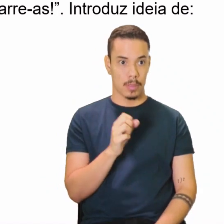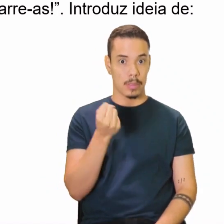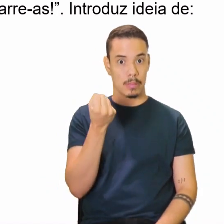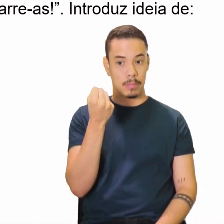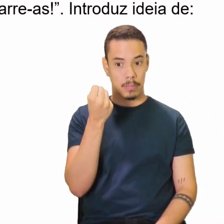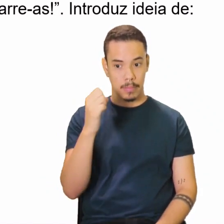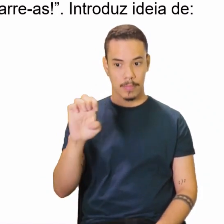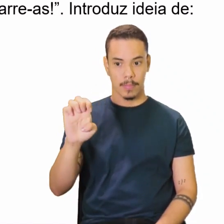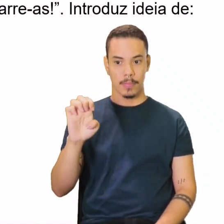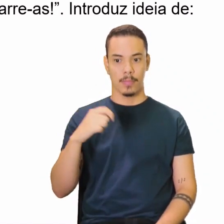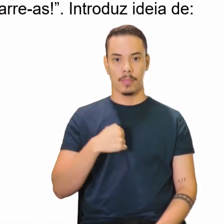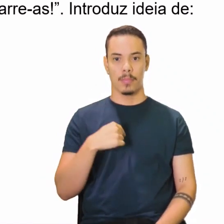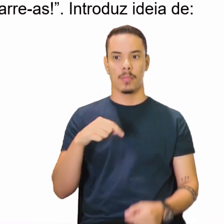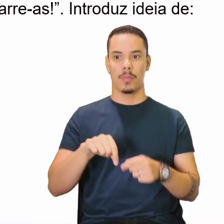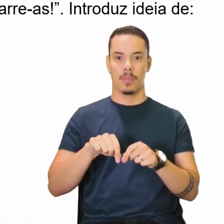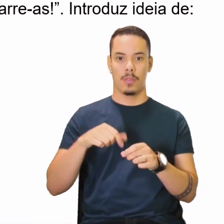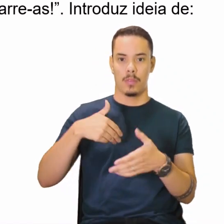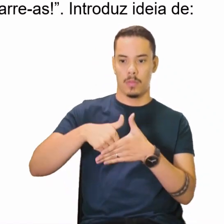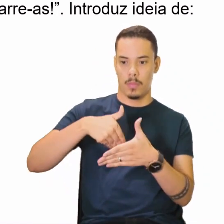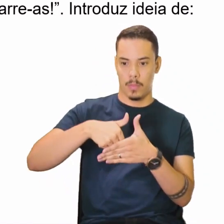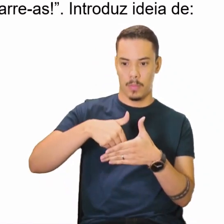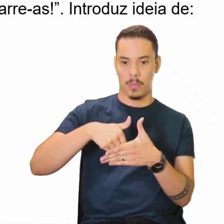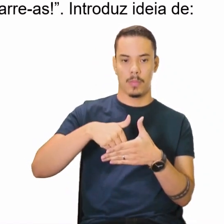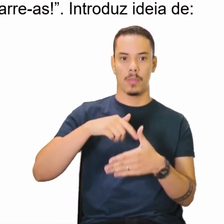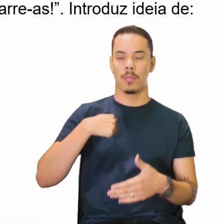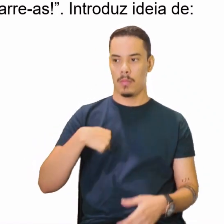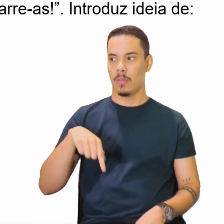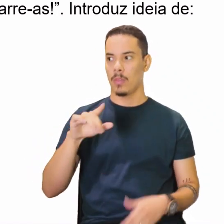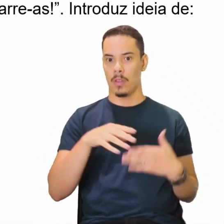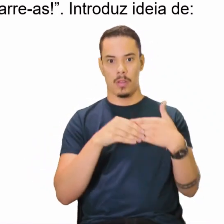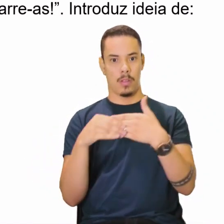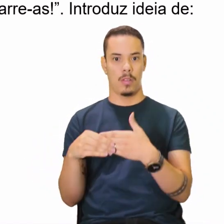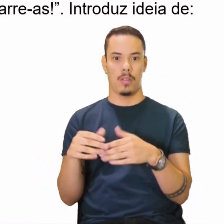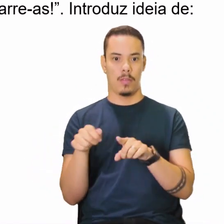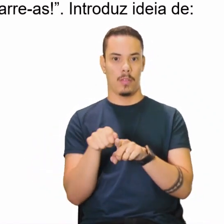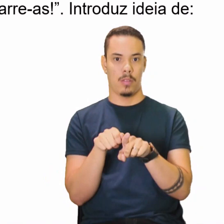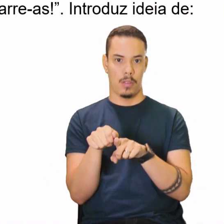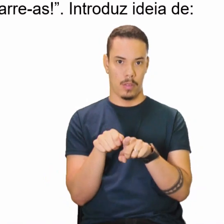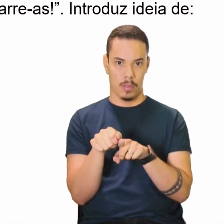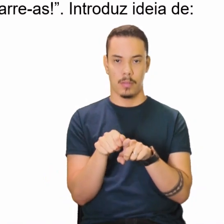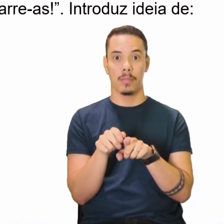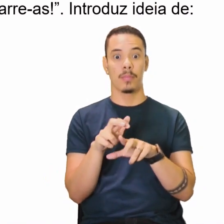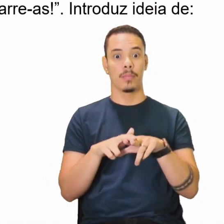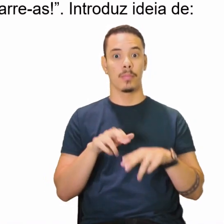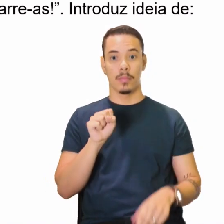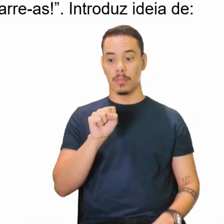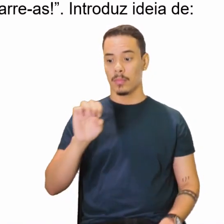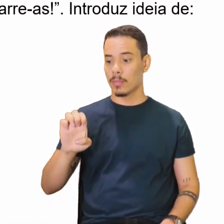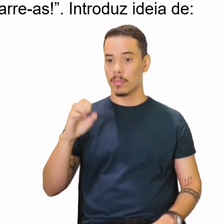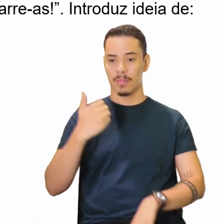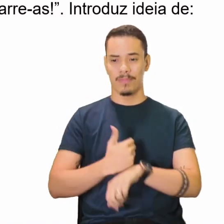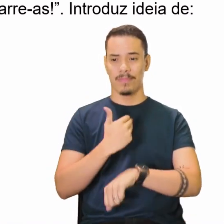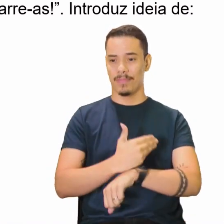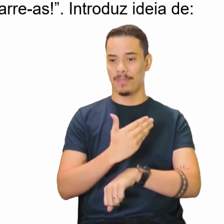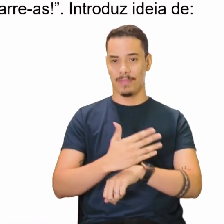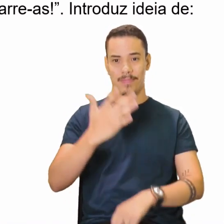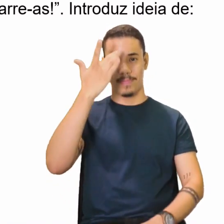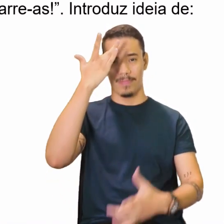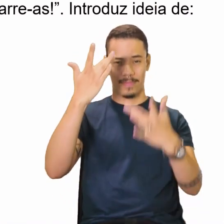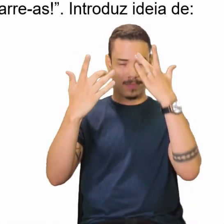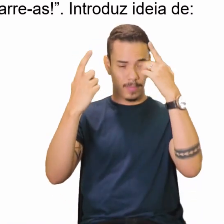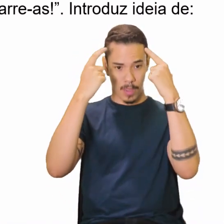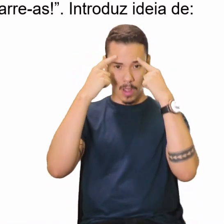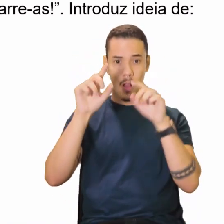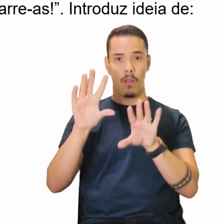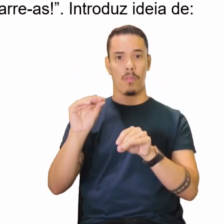Se eu for jogar bola, eu vou levar meu tênis. Então, esse se, ele está o tempo todo aí na